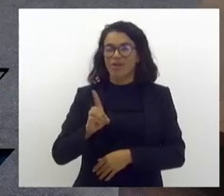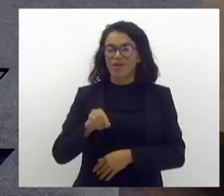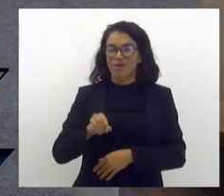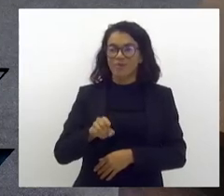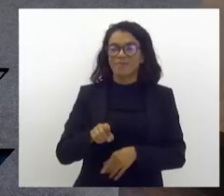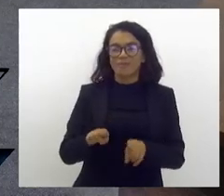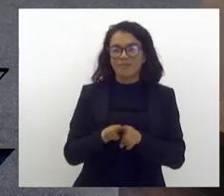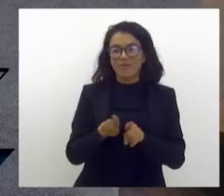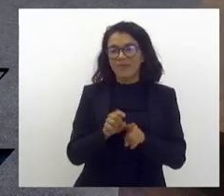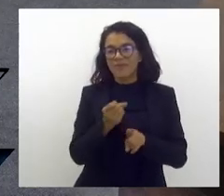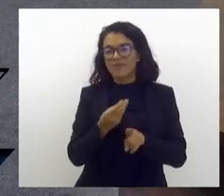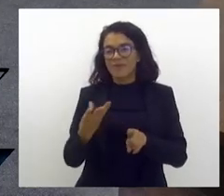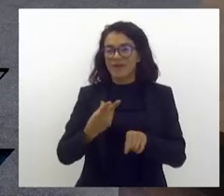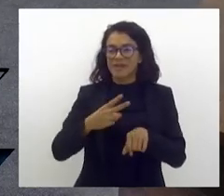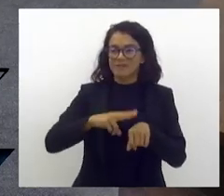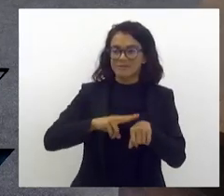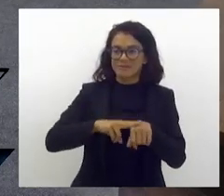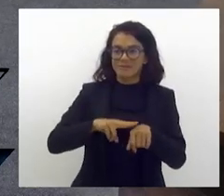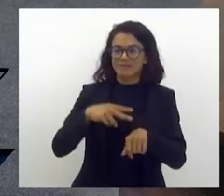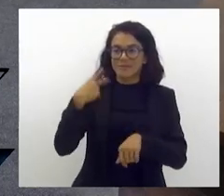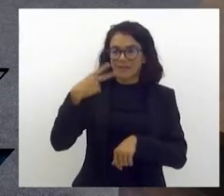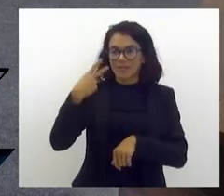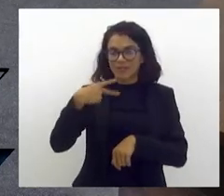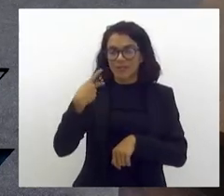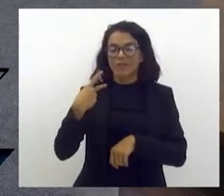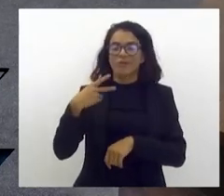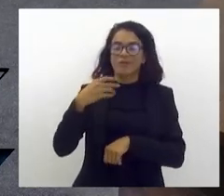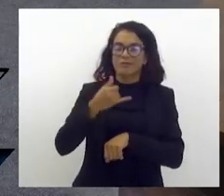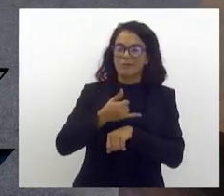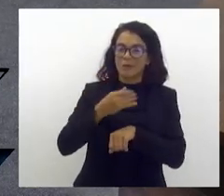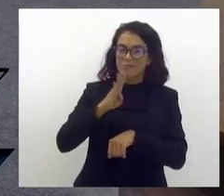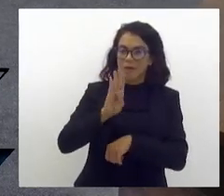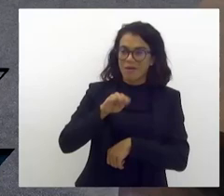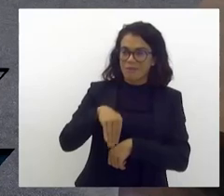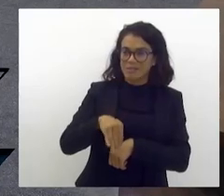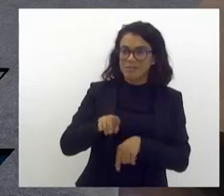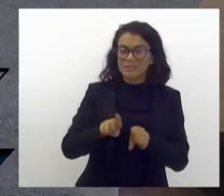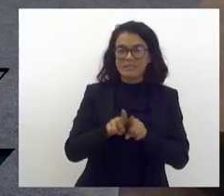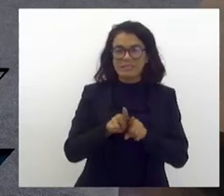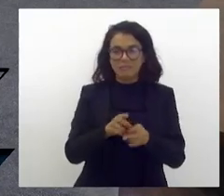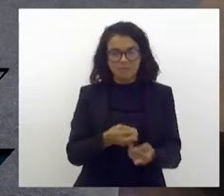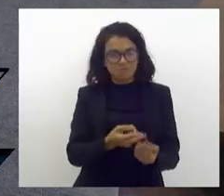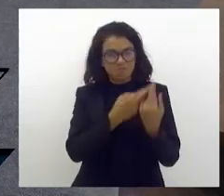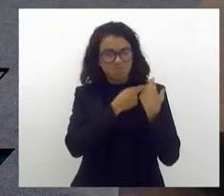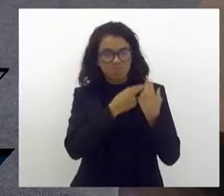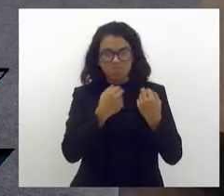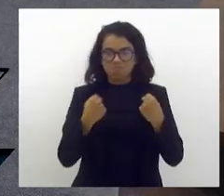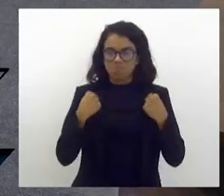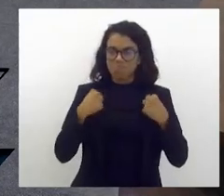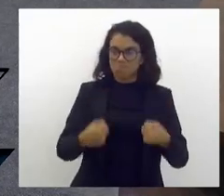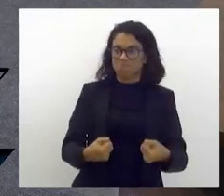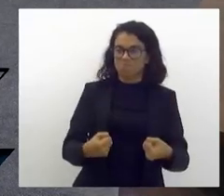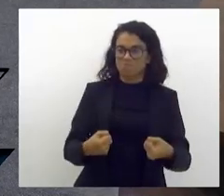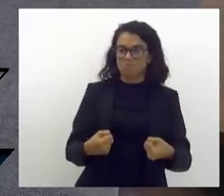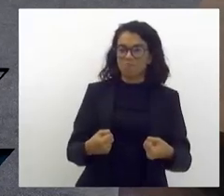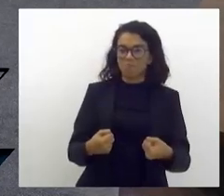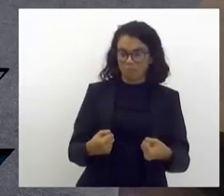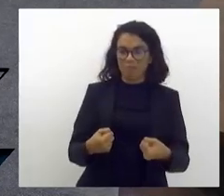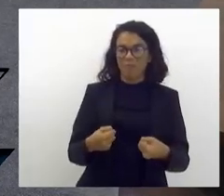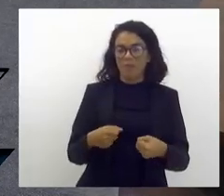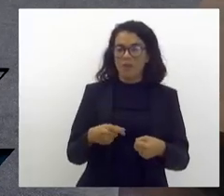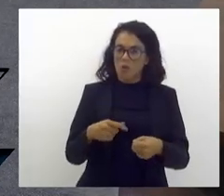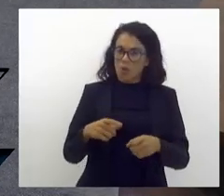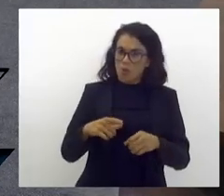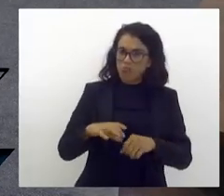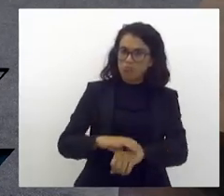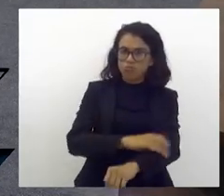casa, foi vereadora em Barra Mansa e sempre com um compromisso muito firme, forte, né, com as